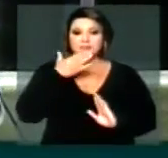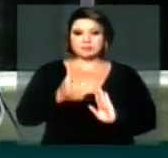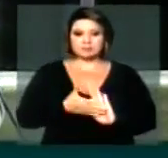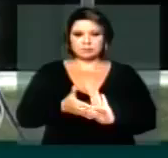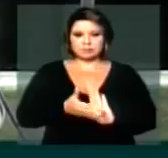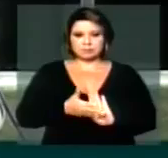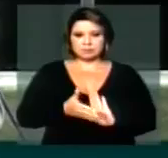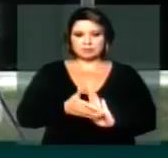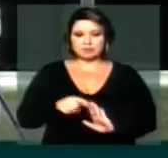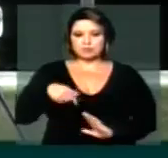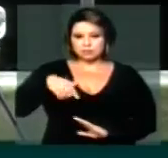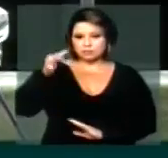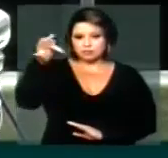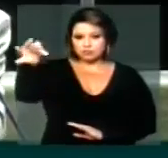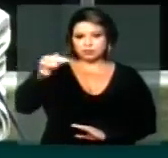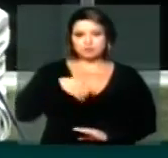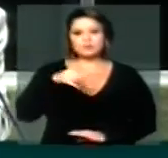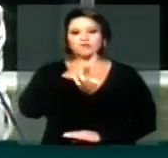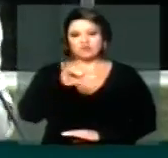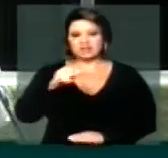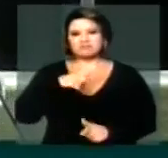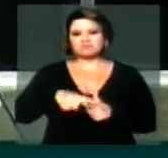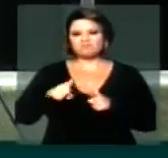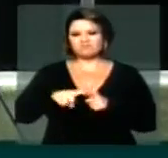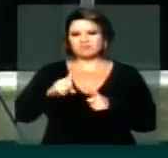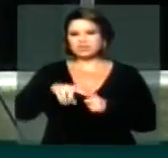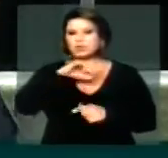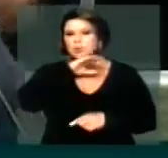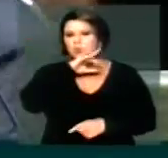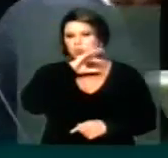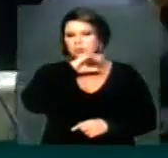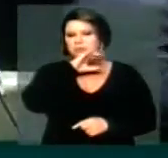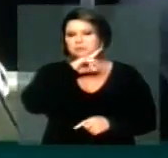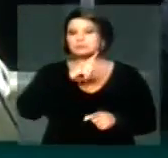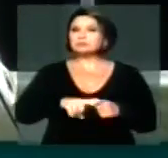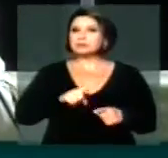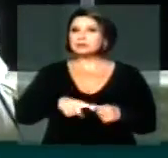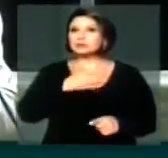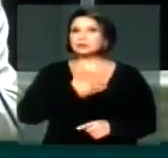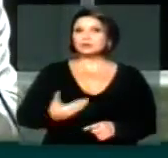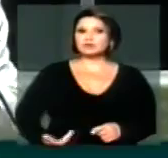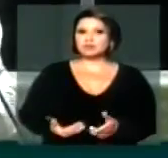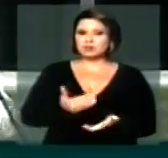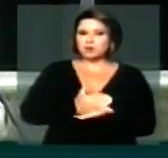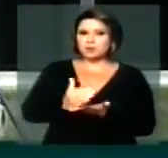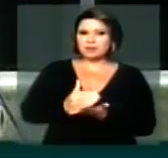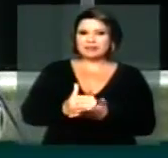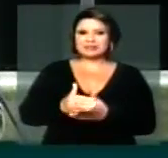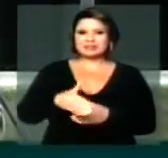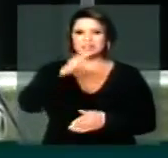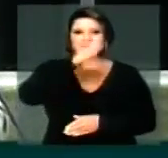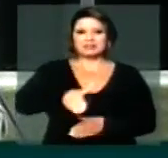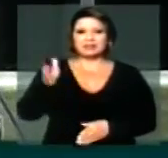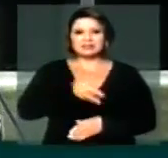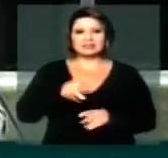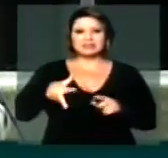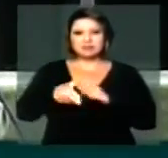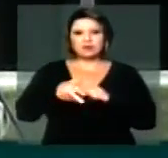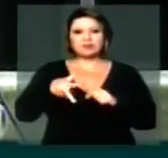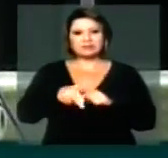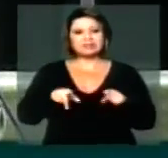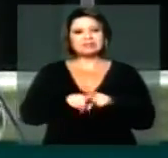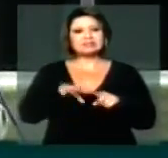Os próximos anos vão ser terríveis e é muito ruim que o governo comece cortando no seu ajuste